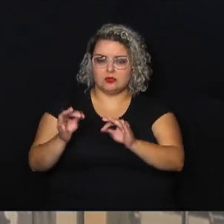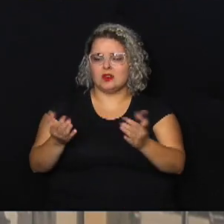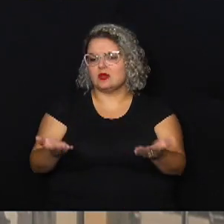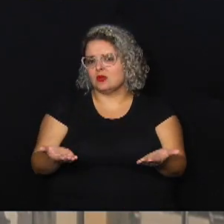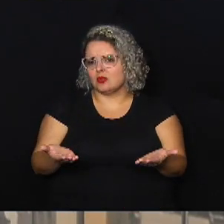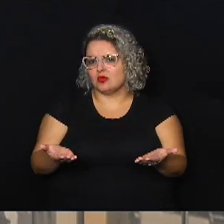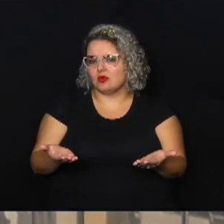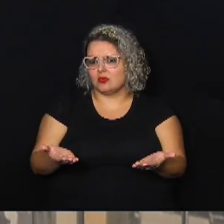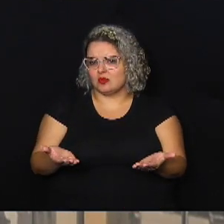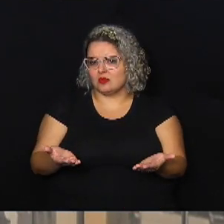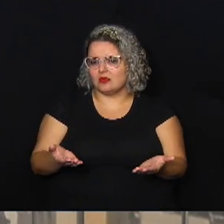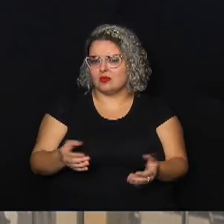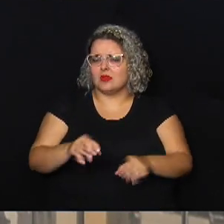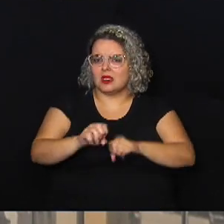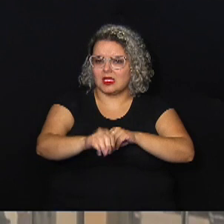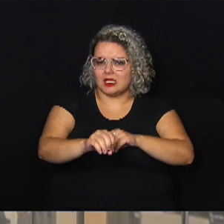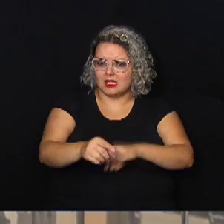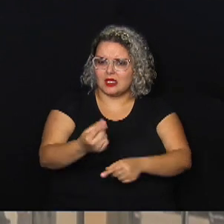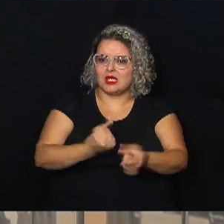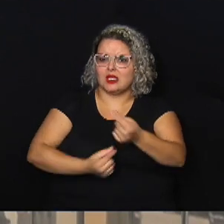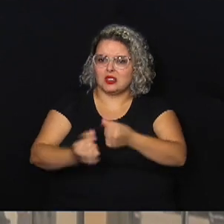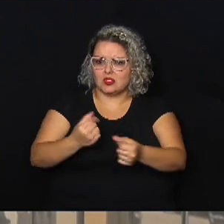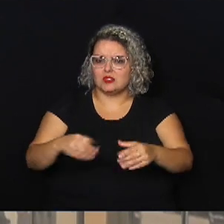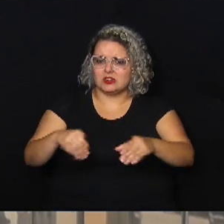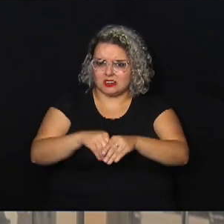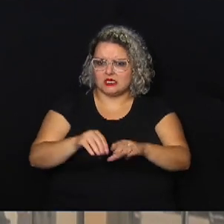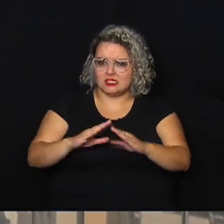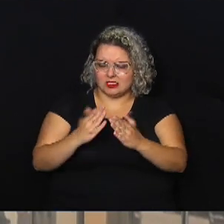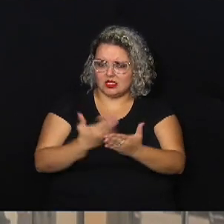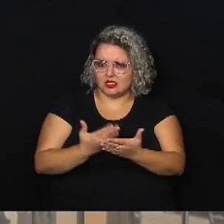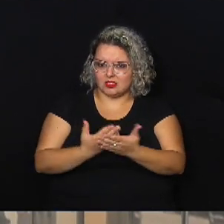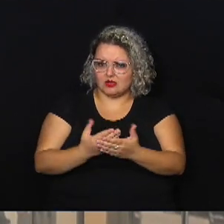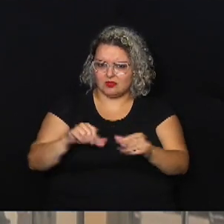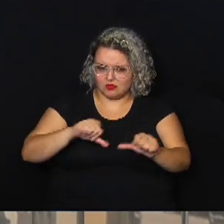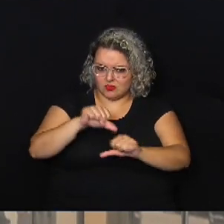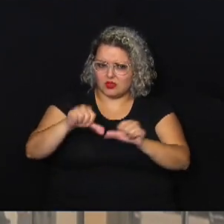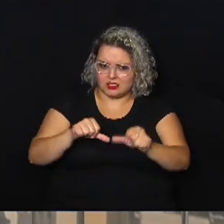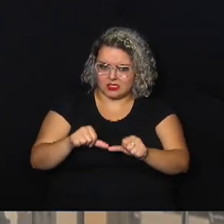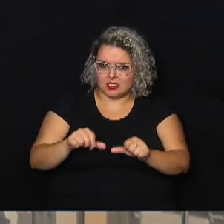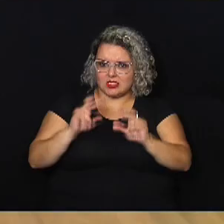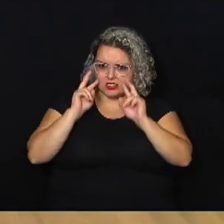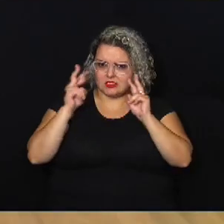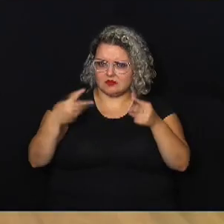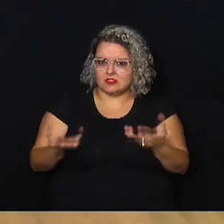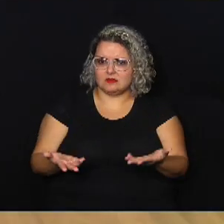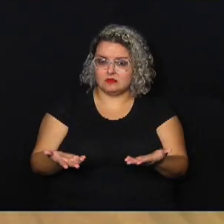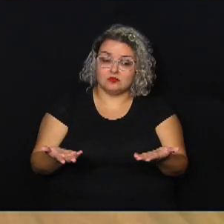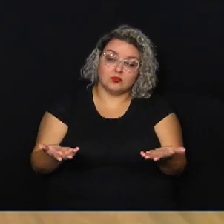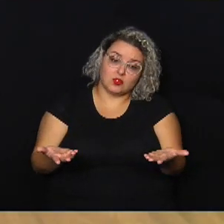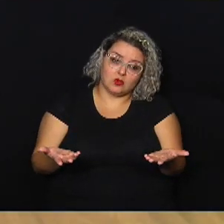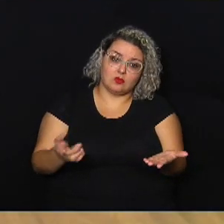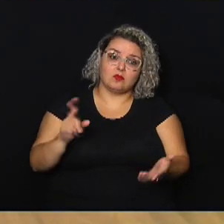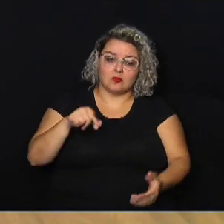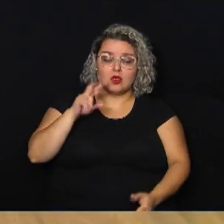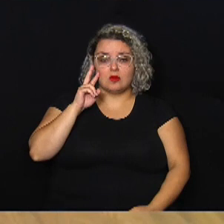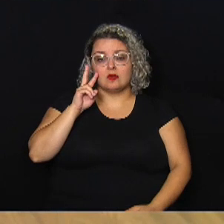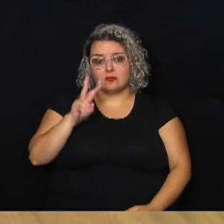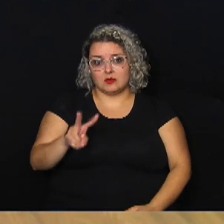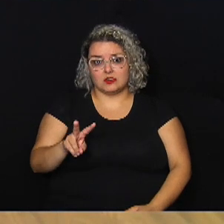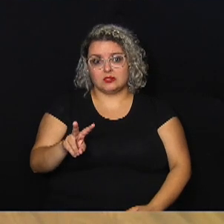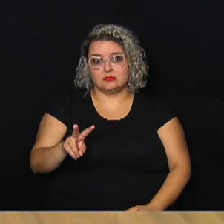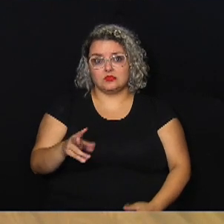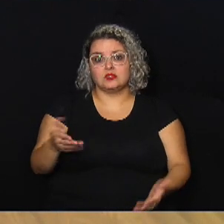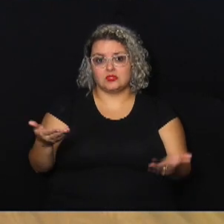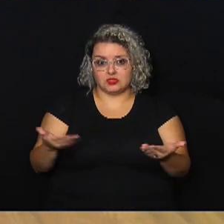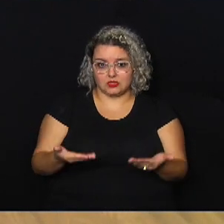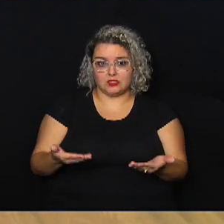será que educação financeira nas escolas mudaria essa perspectiva? Bom, é o que nós vamos conferir a partir